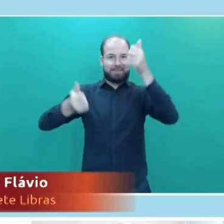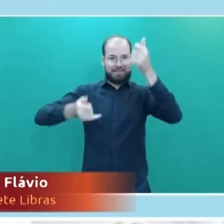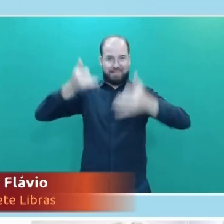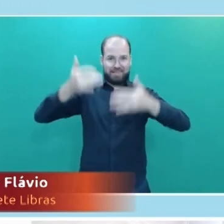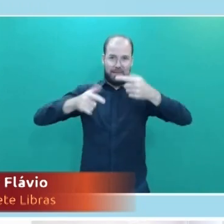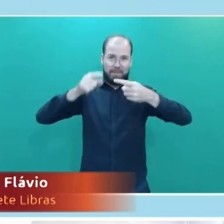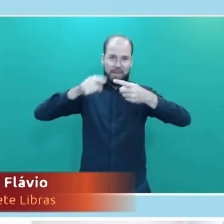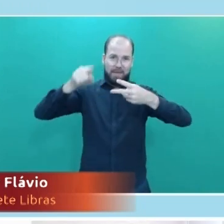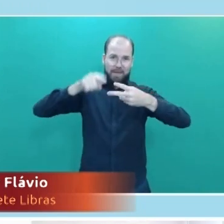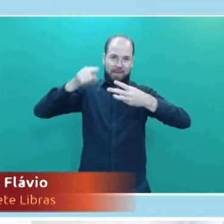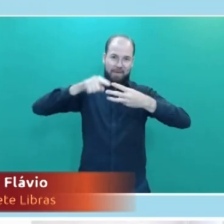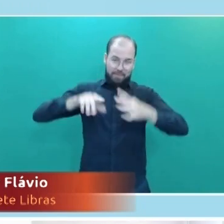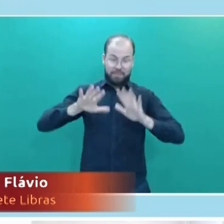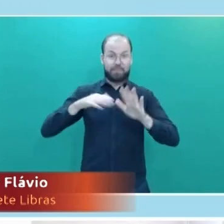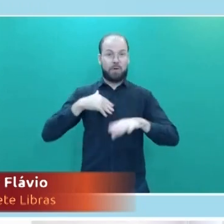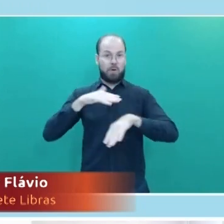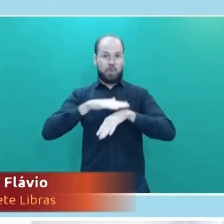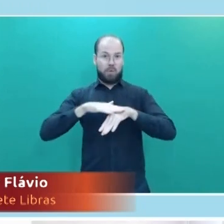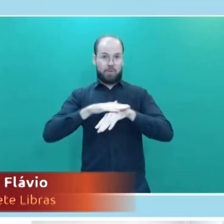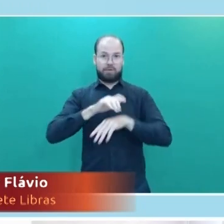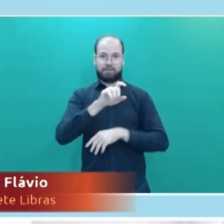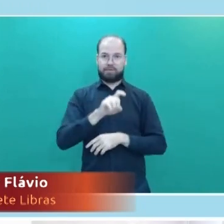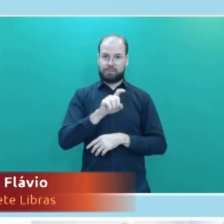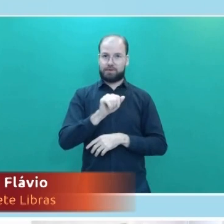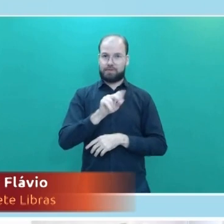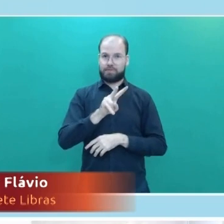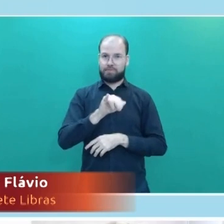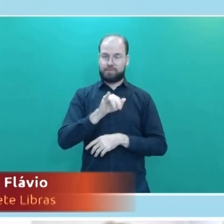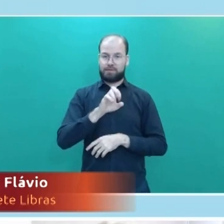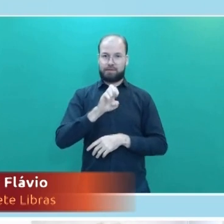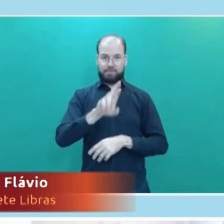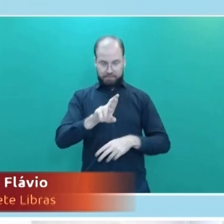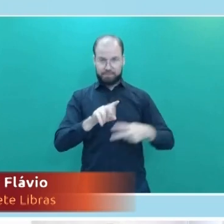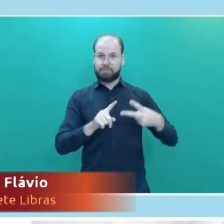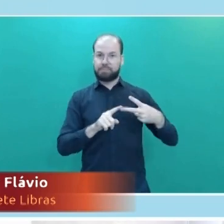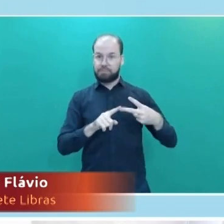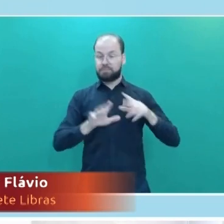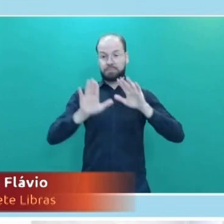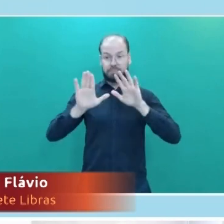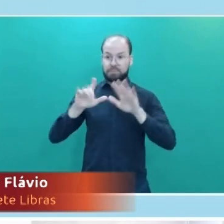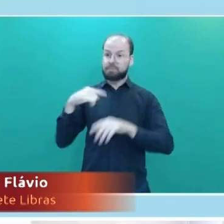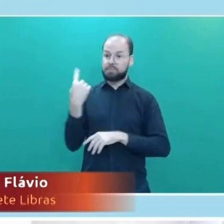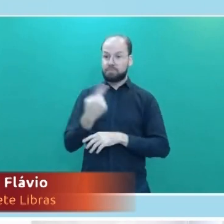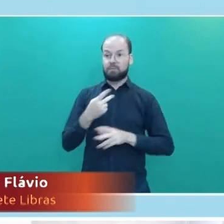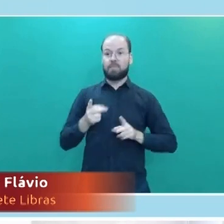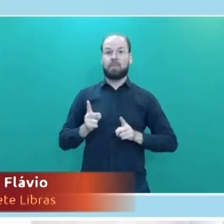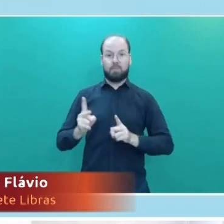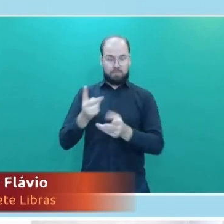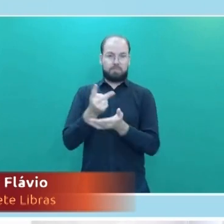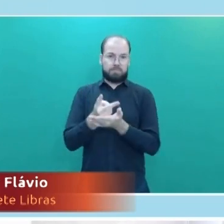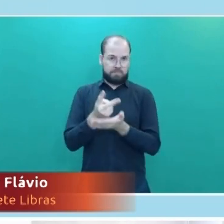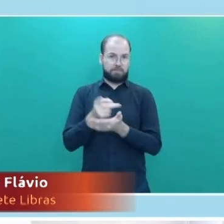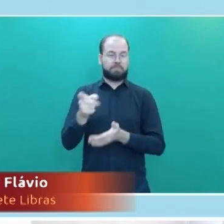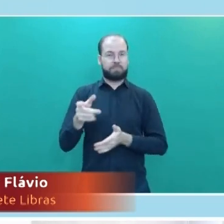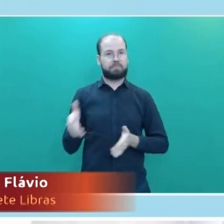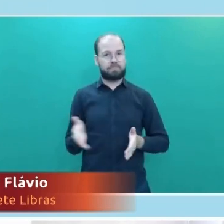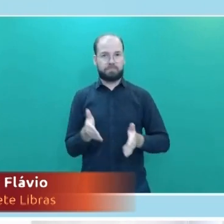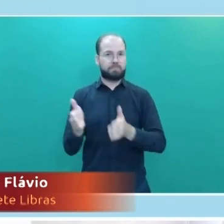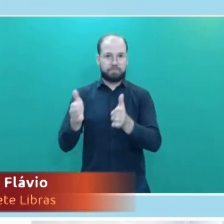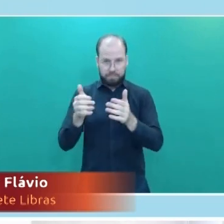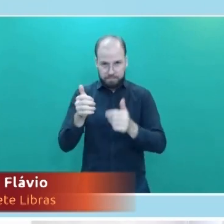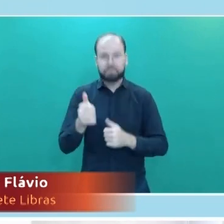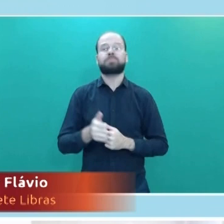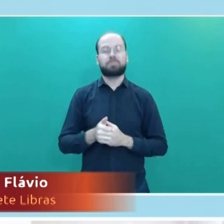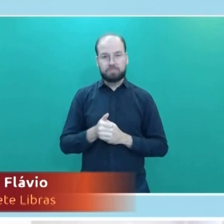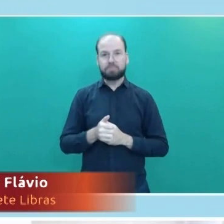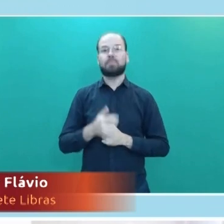que eu vou passar a palavra para o Xavier e depois volto para você, mas a gente vai continuar nesse mesmo desse mesmo caminho. Vou depois deixar você falar um